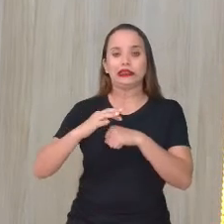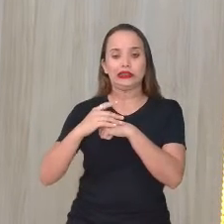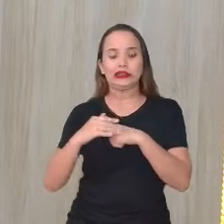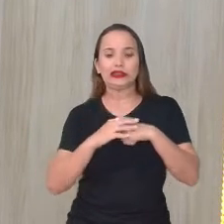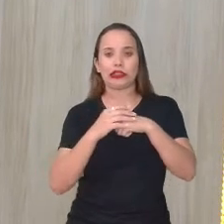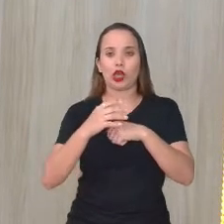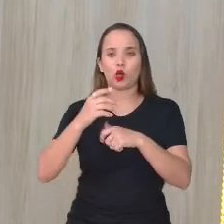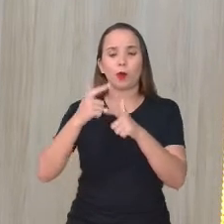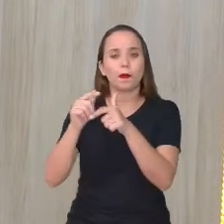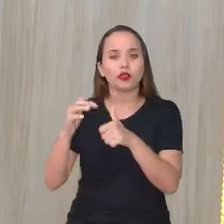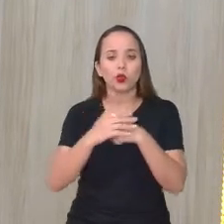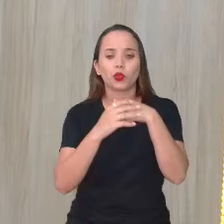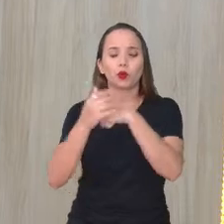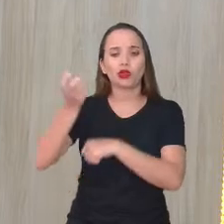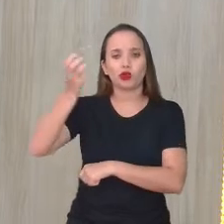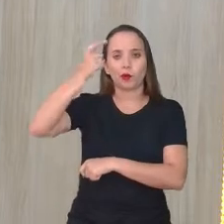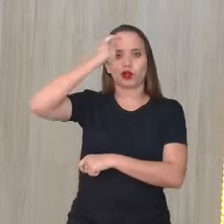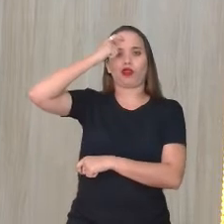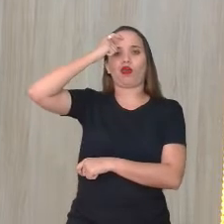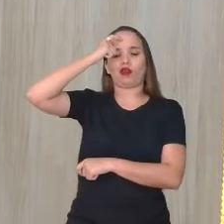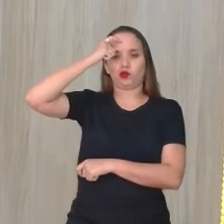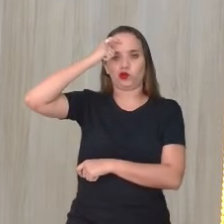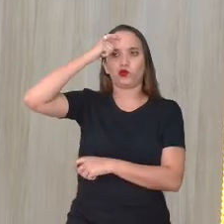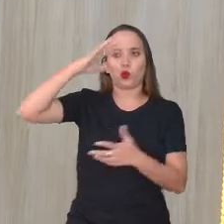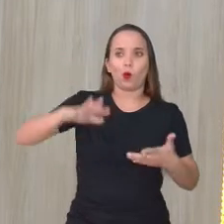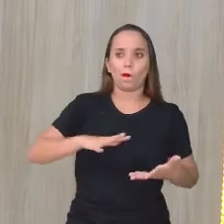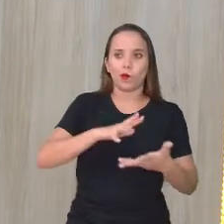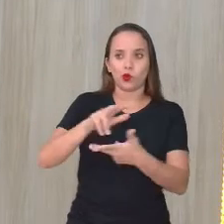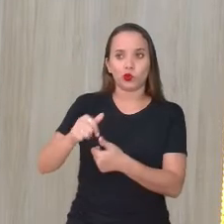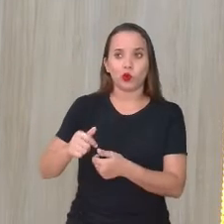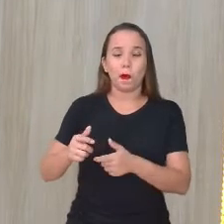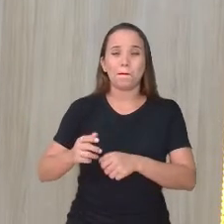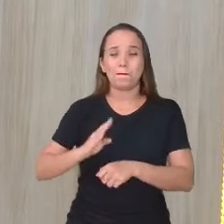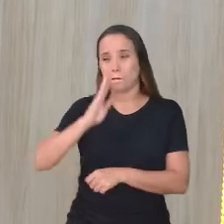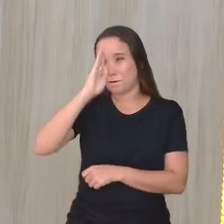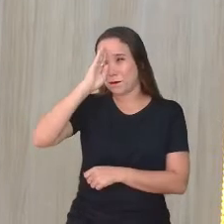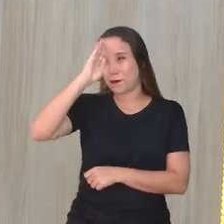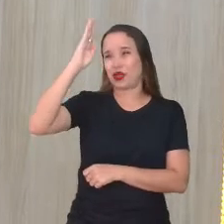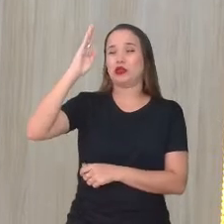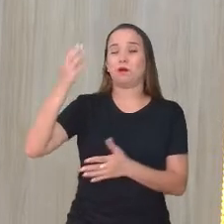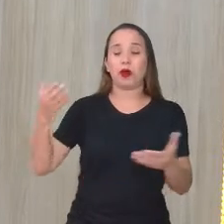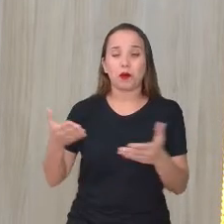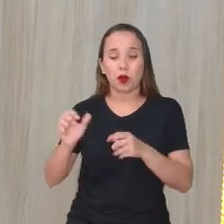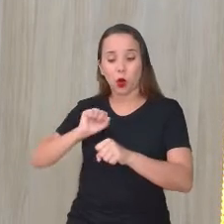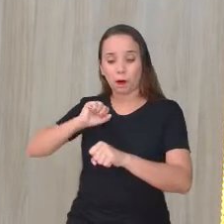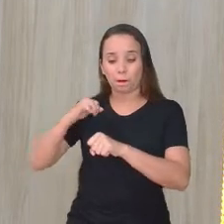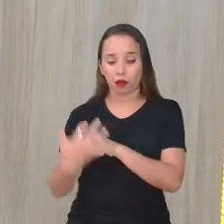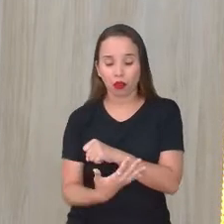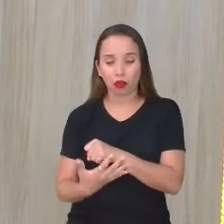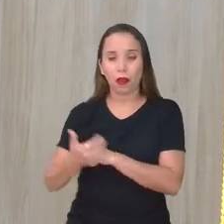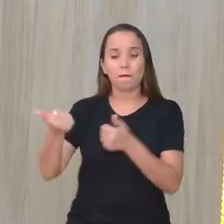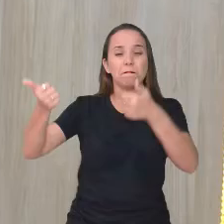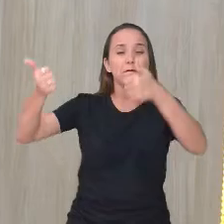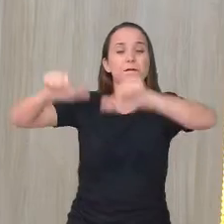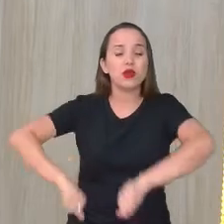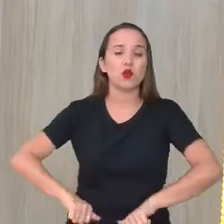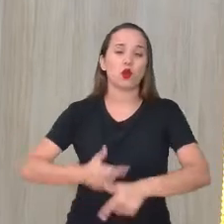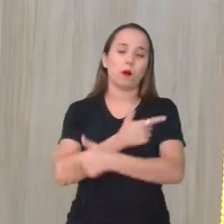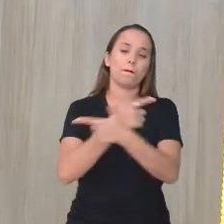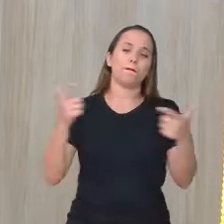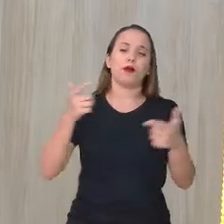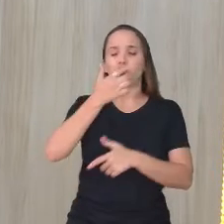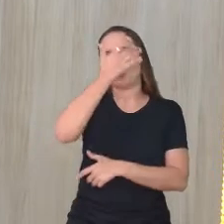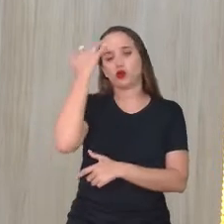Covid-19. Muitas pessoas perderam seu emprego, muitas pessoas perderam pessoas próximas, pessoas queridas, ou adoeceram